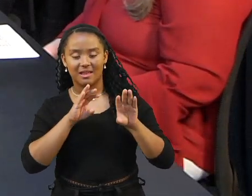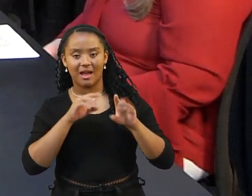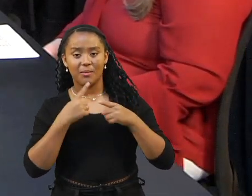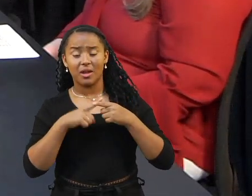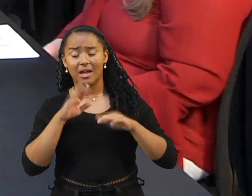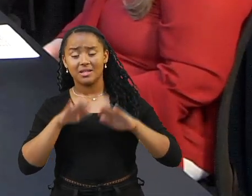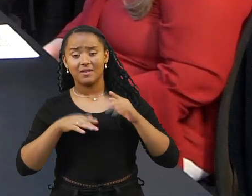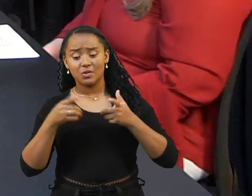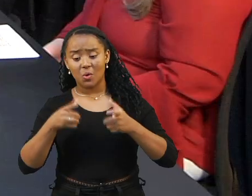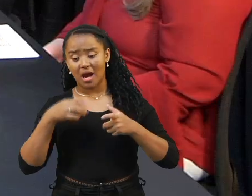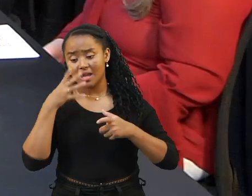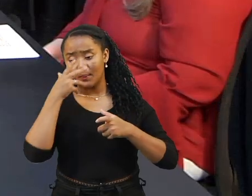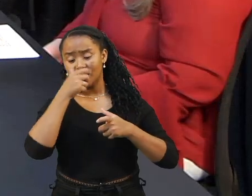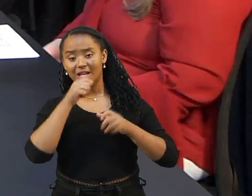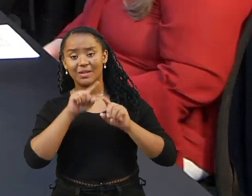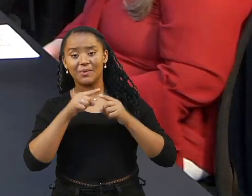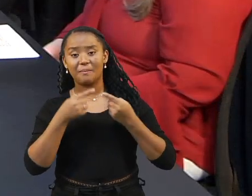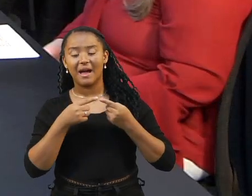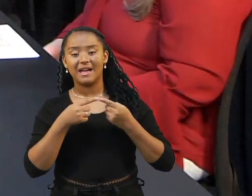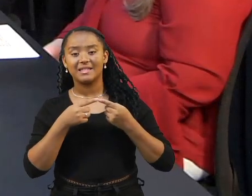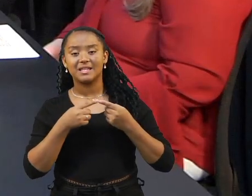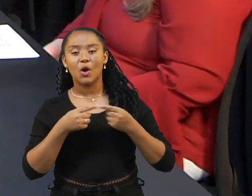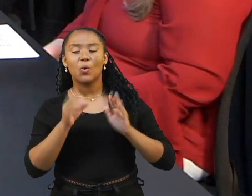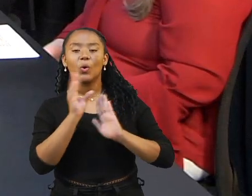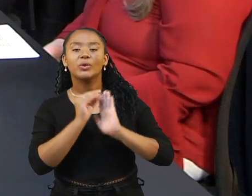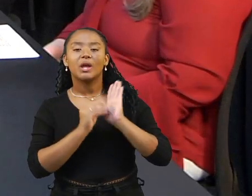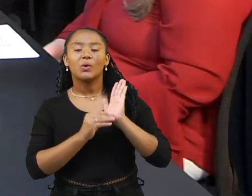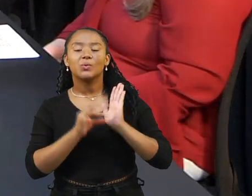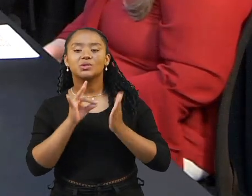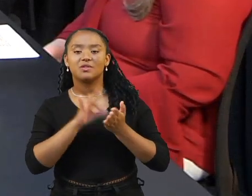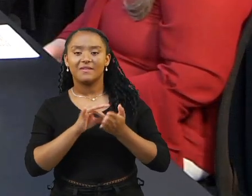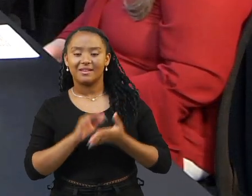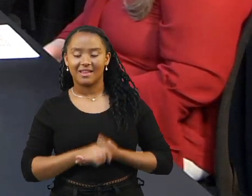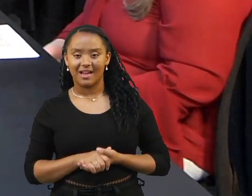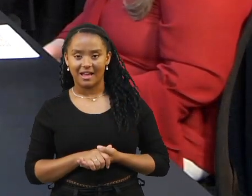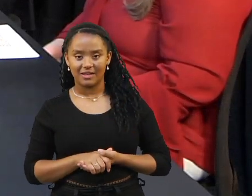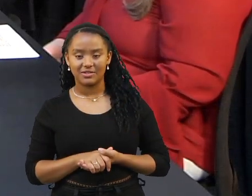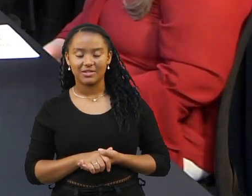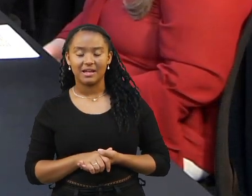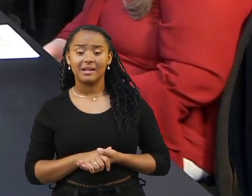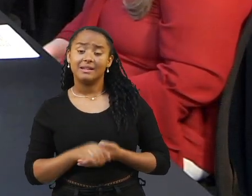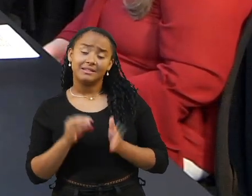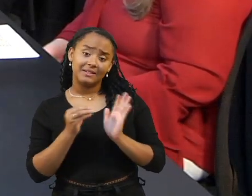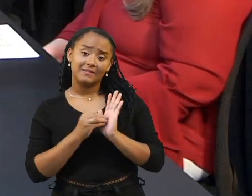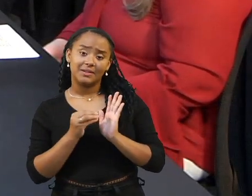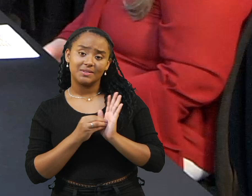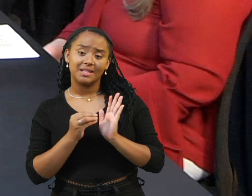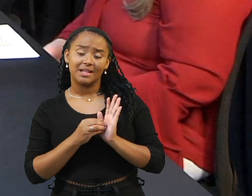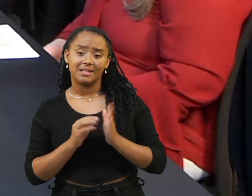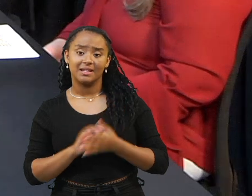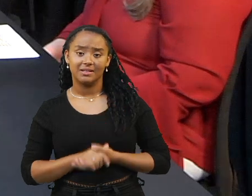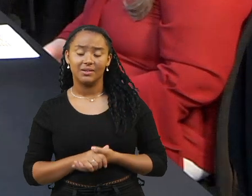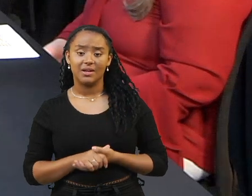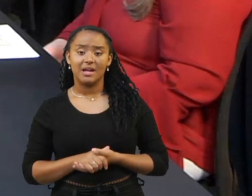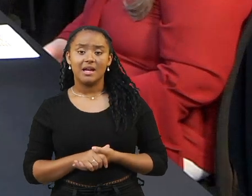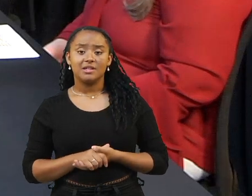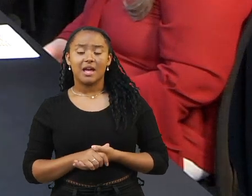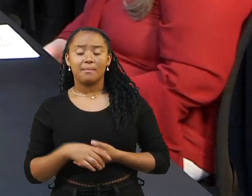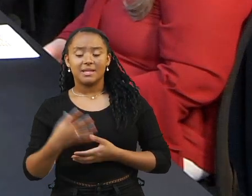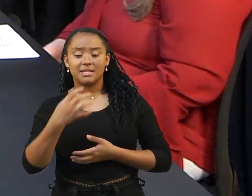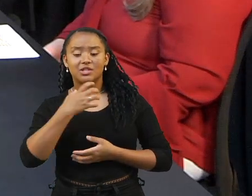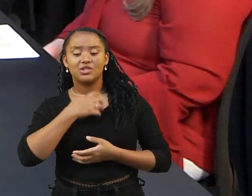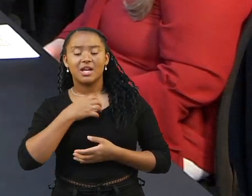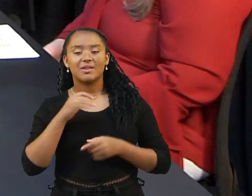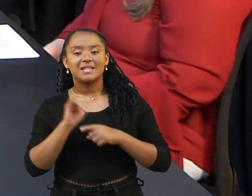de ensinar, essa forma mais intensa de dizer ao outro o que seria melhor. Não quer dizer que é o que ele